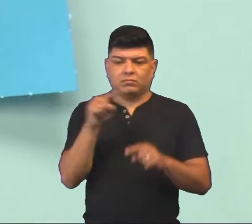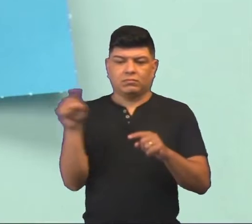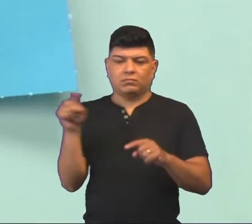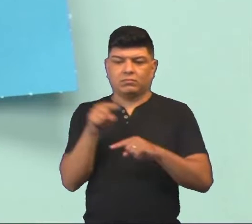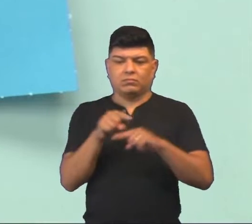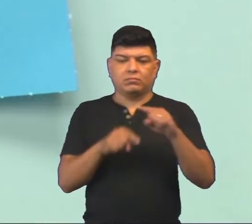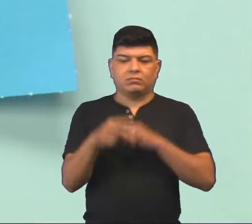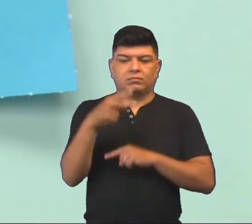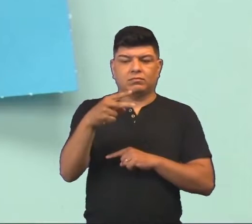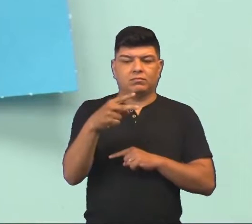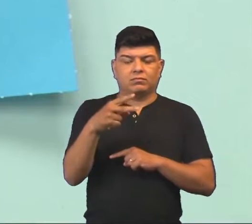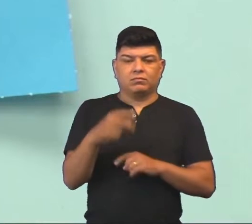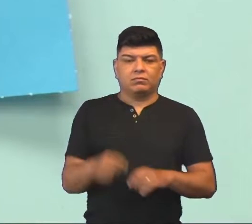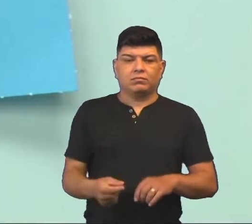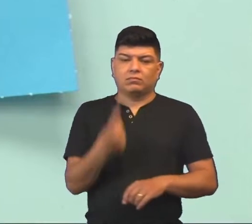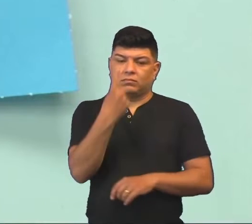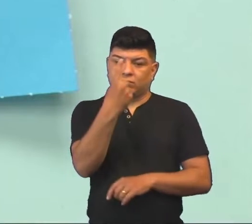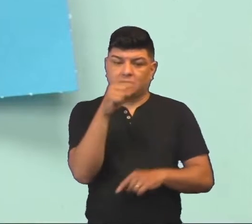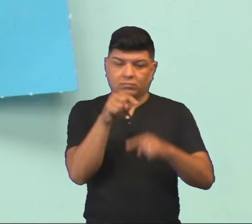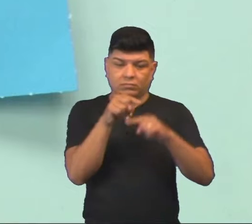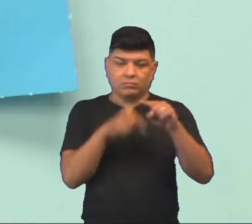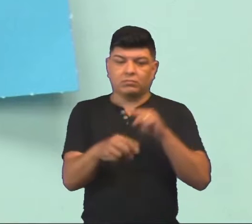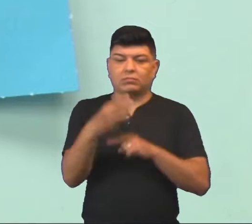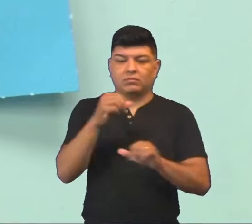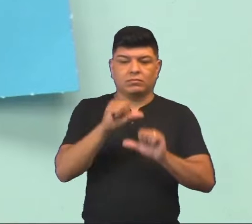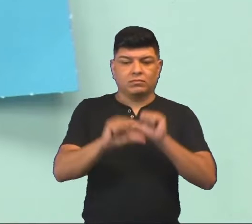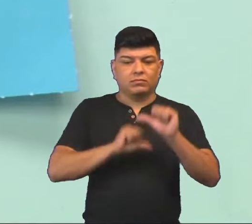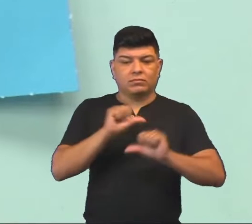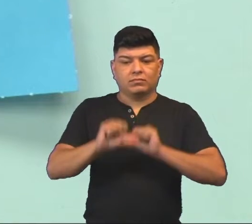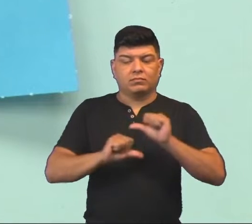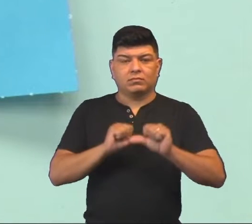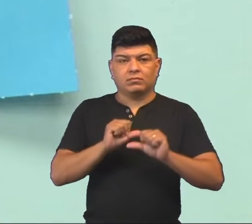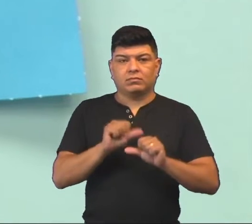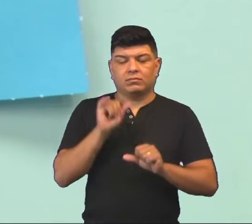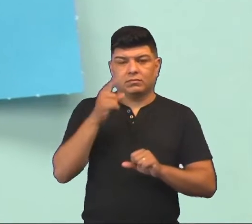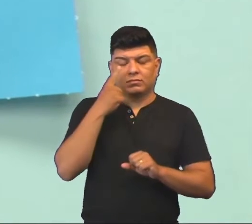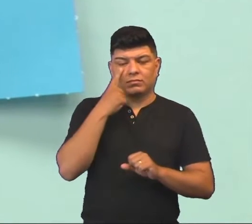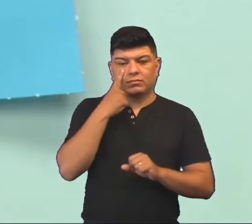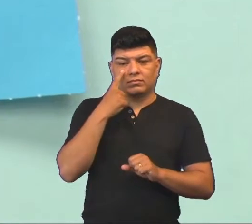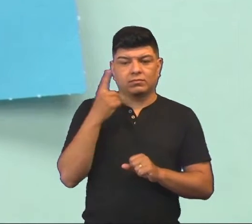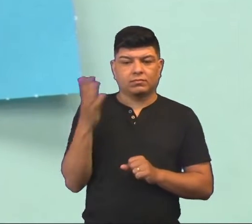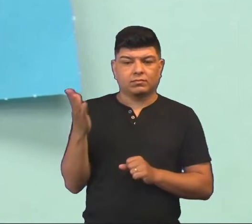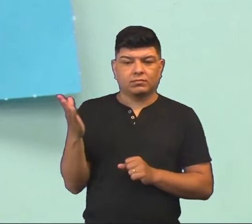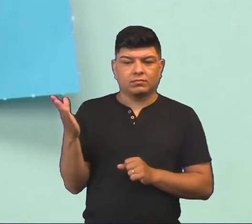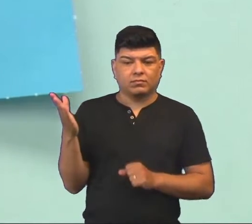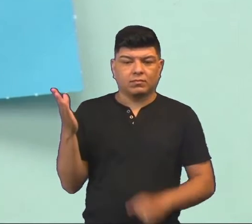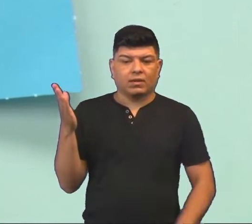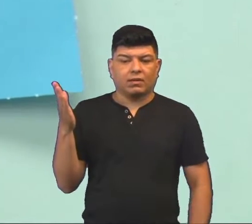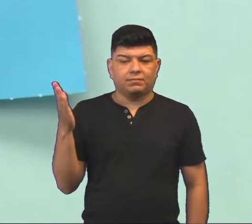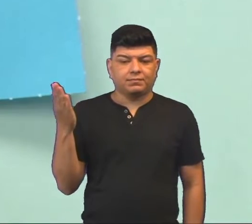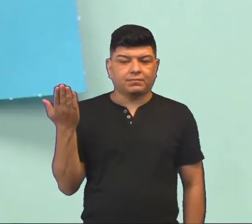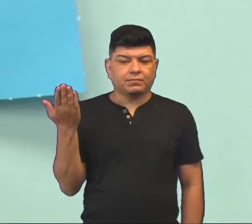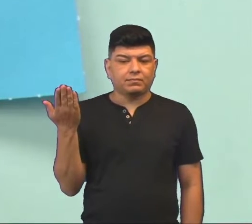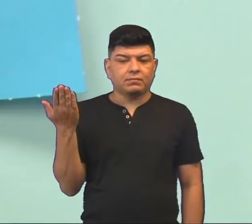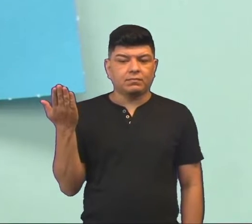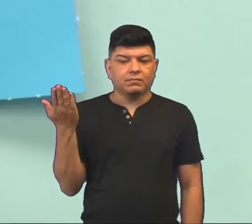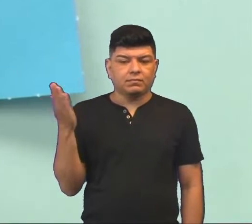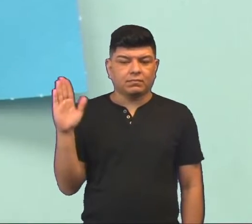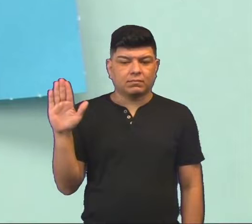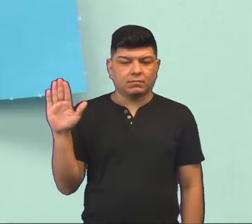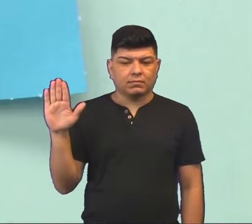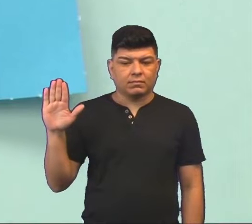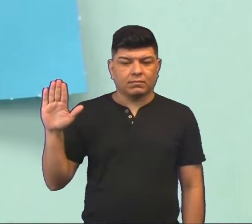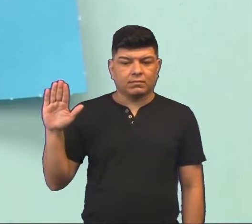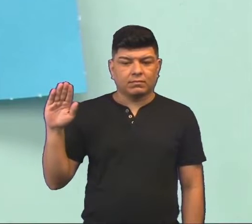ó. Ele vai sendo modificado, tá? Se você ver a marcação, deixa eu só fazer a marcação aqui, ó. 1/3 bem